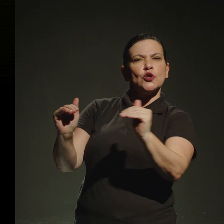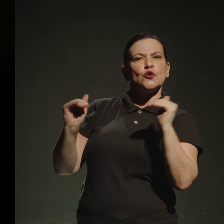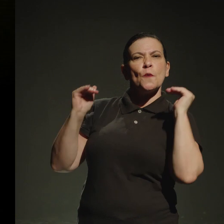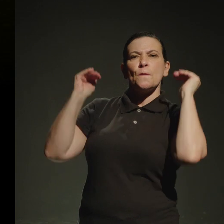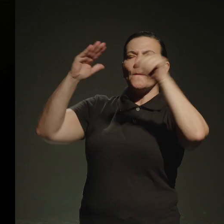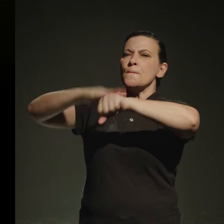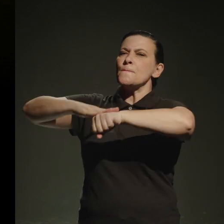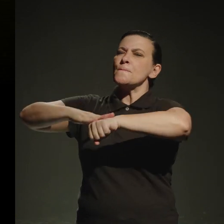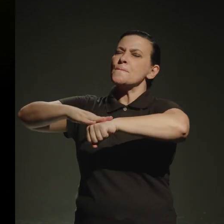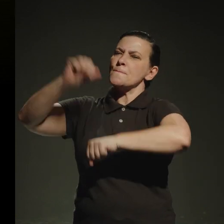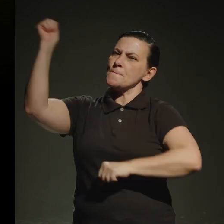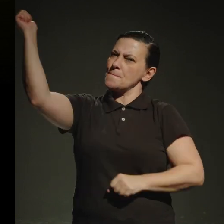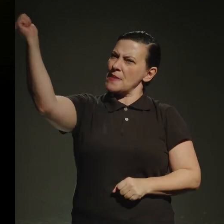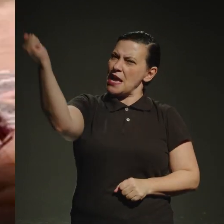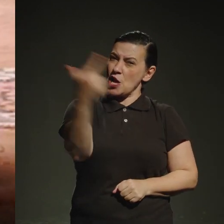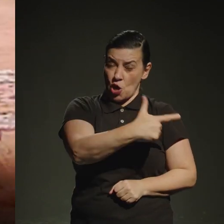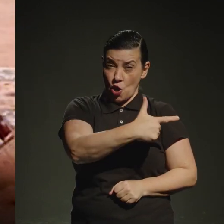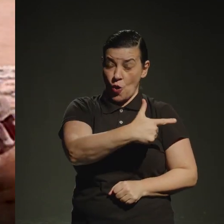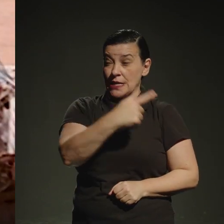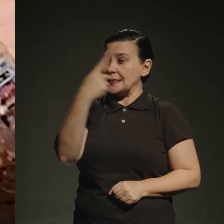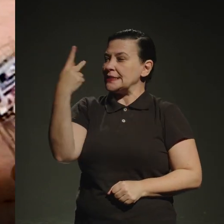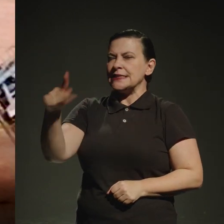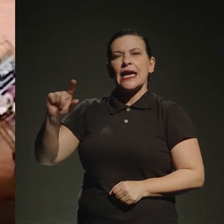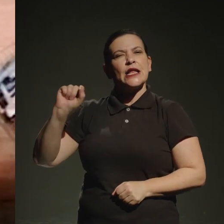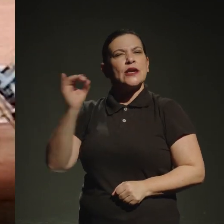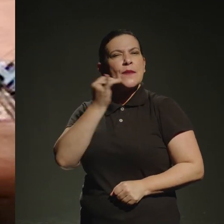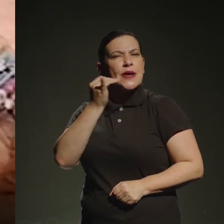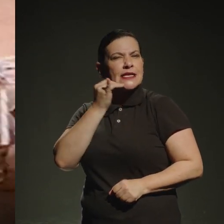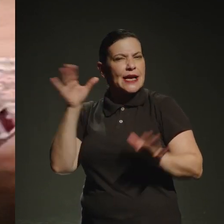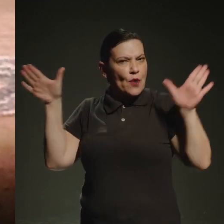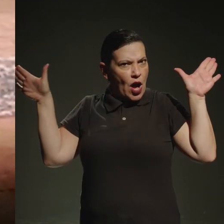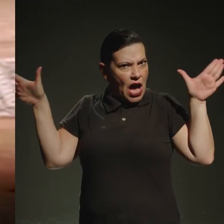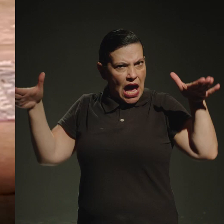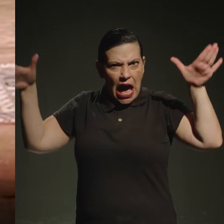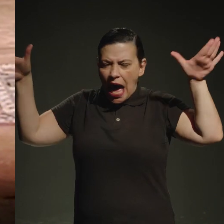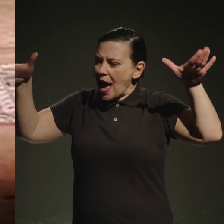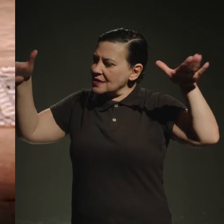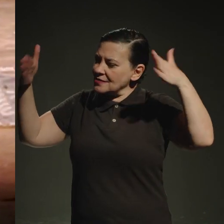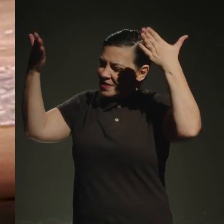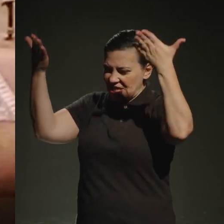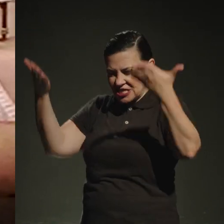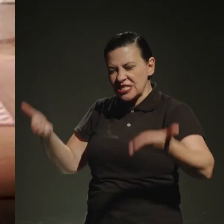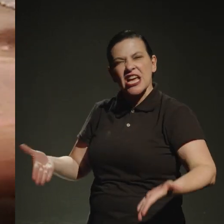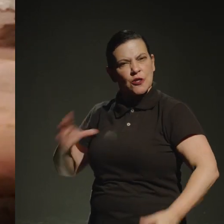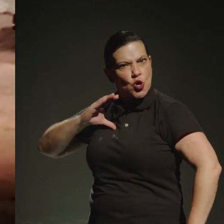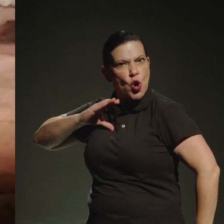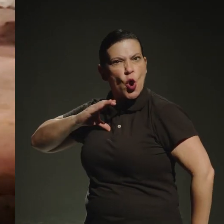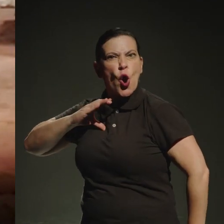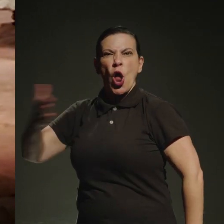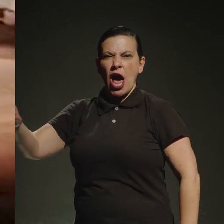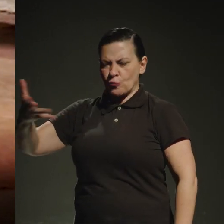imortal, precisa ser alto, sonoro, resplandecente, digno de ti e também de mim, que sobre